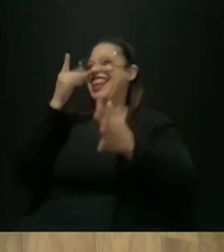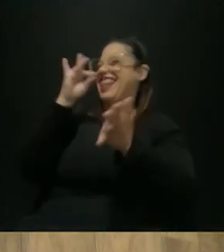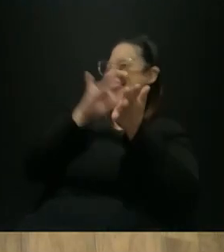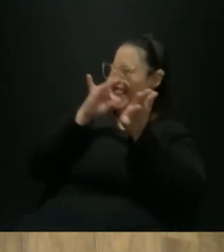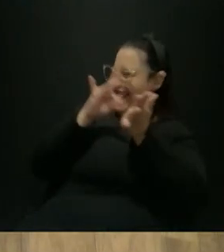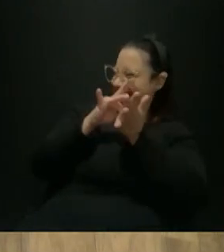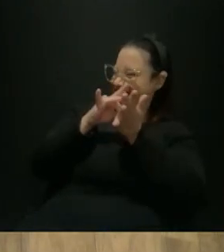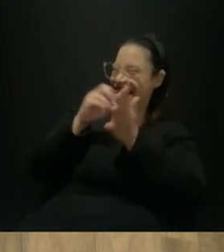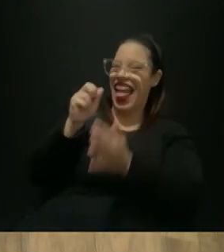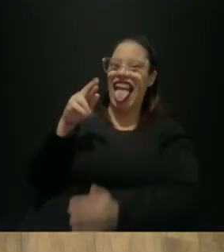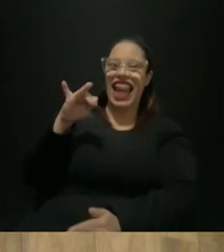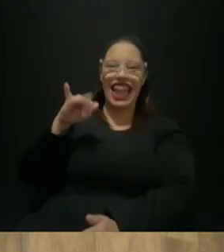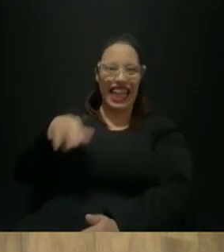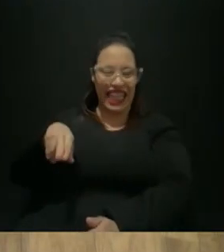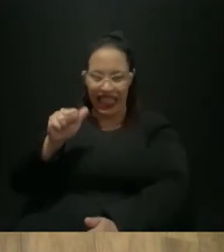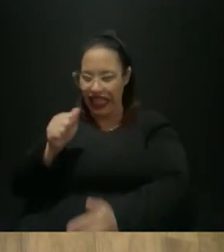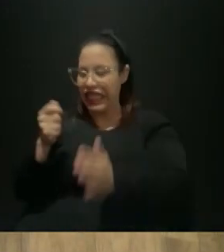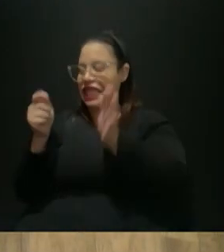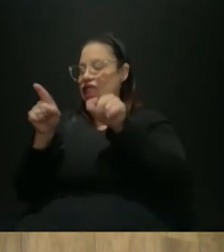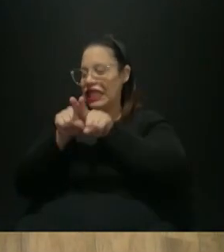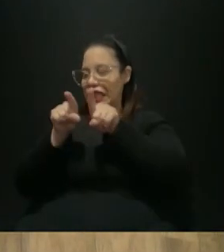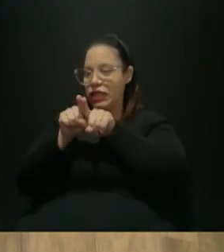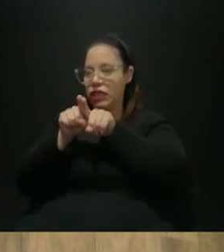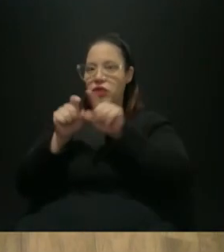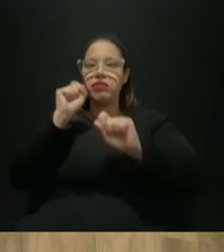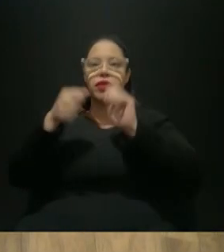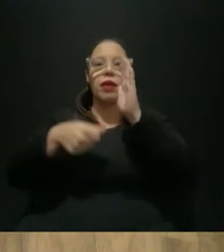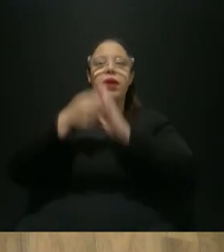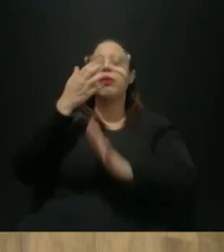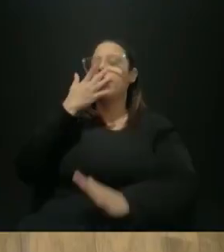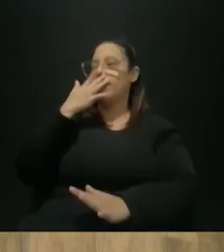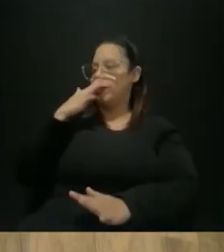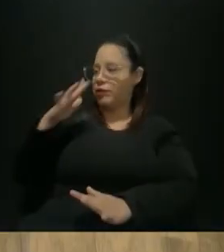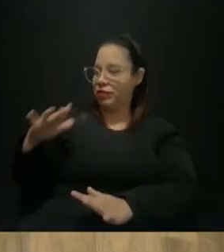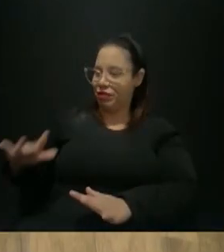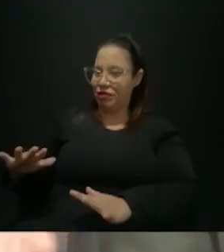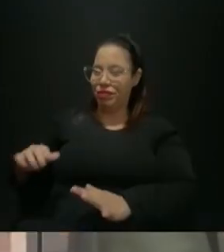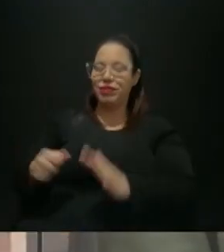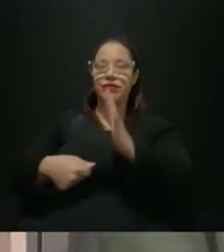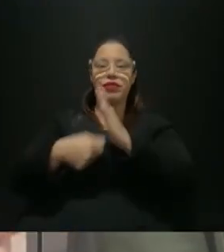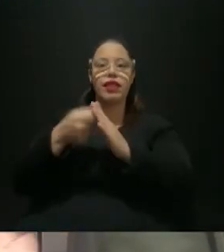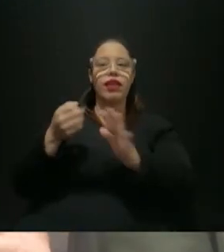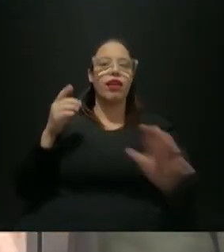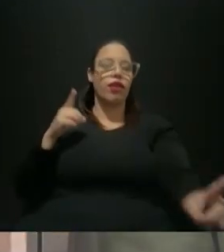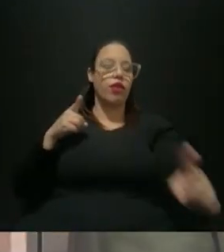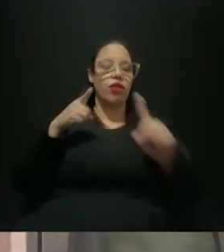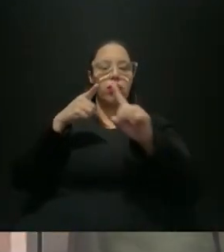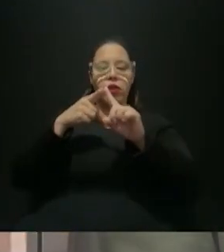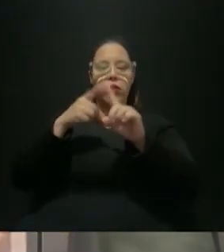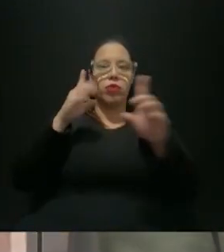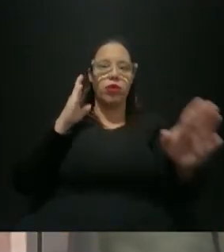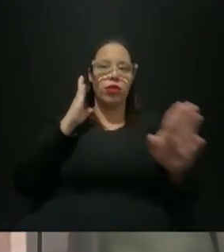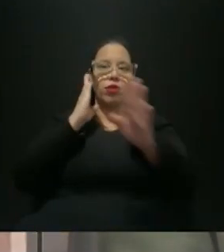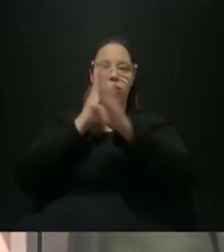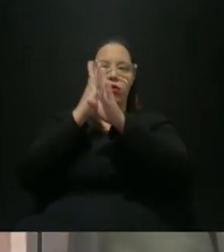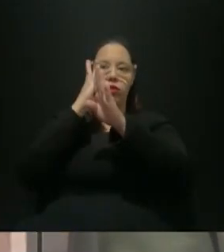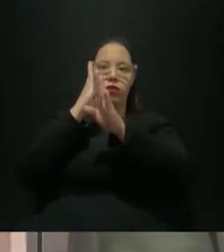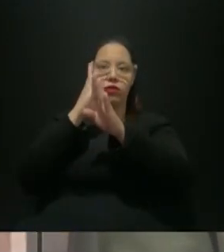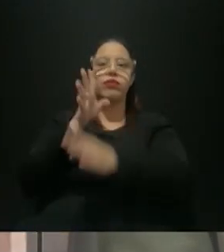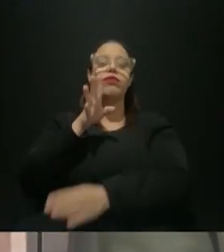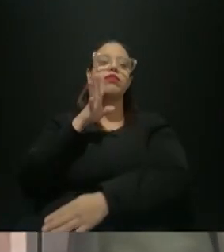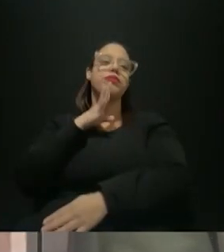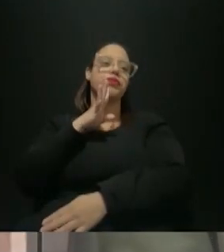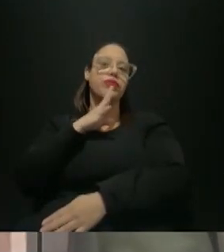também, mas com relação à primeira infância, primeiro foi um propósito que eu encontrei. Quando eu conheci o PIC, minhas filhas estavam na